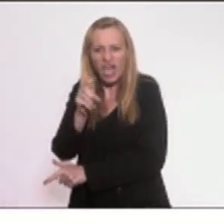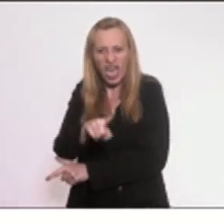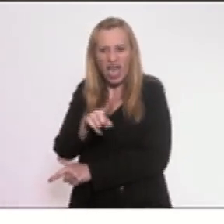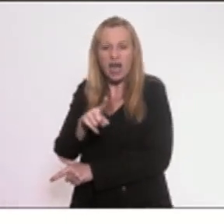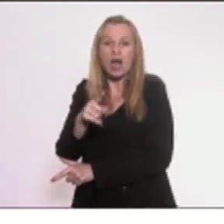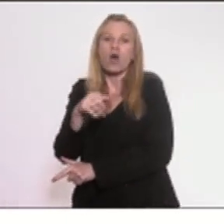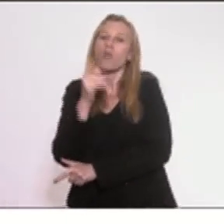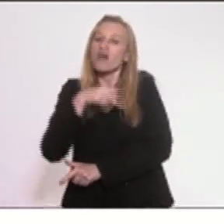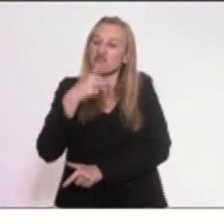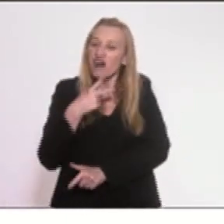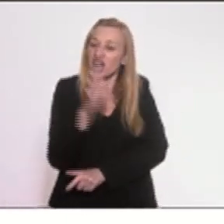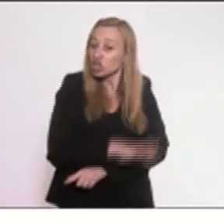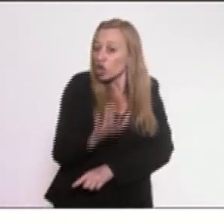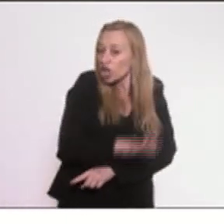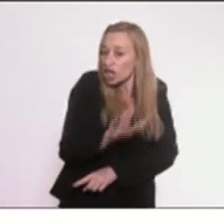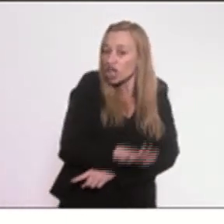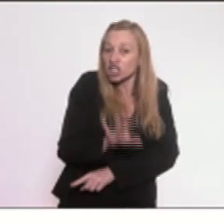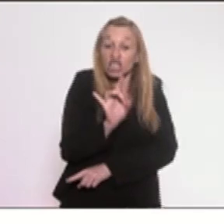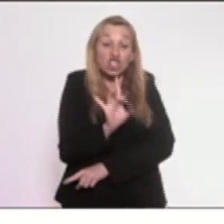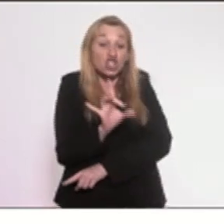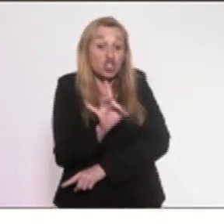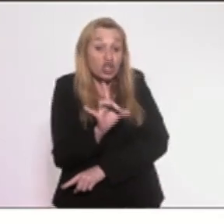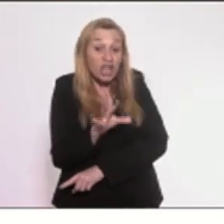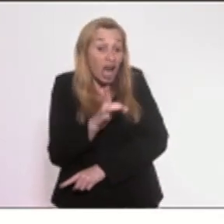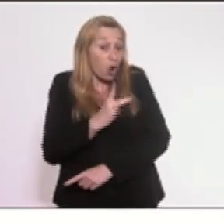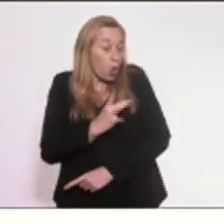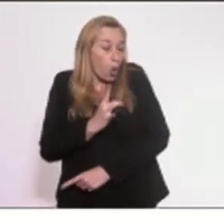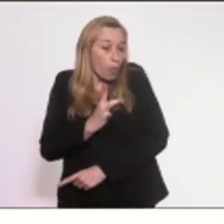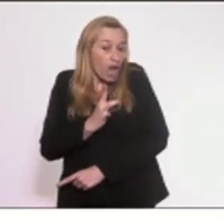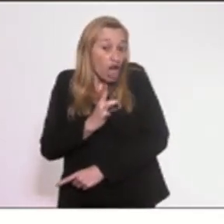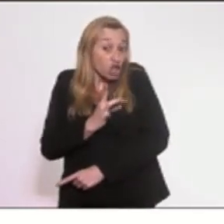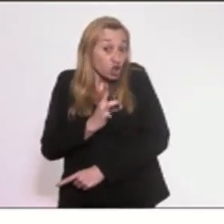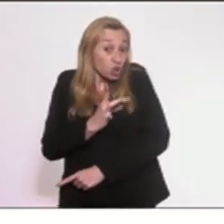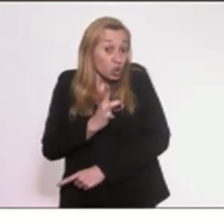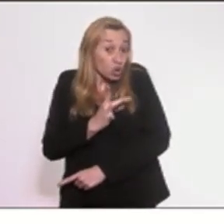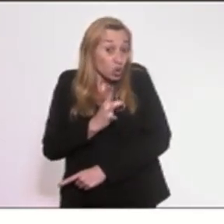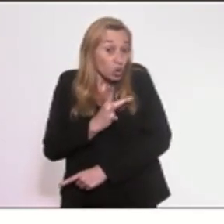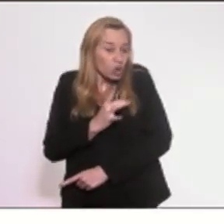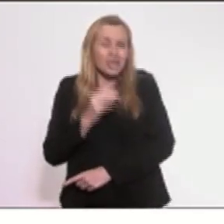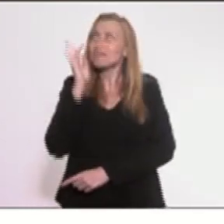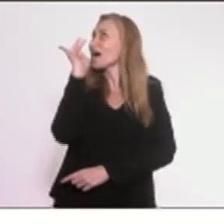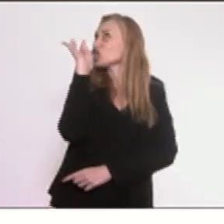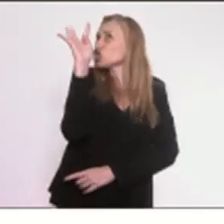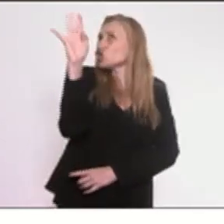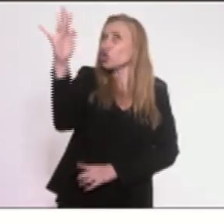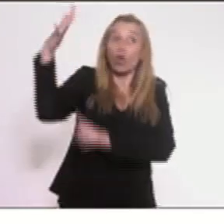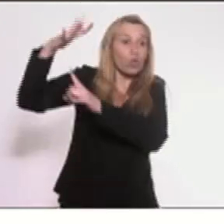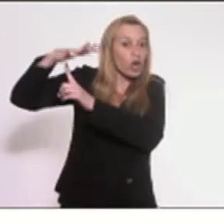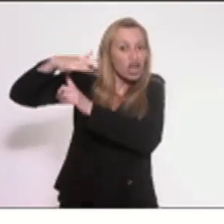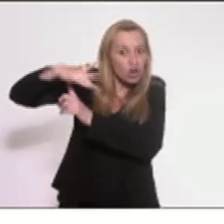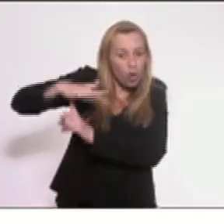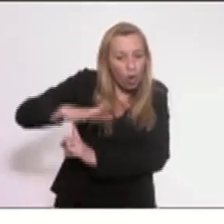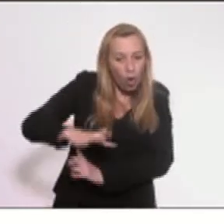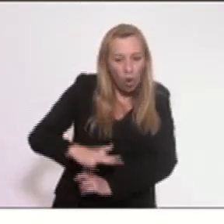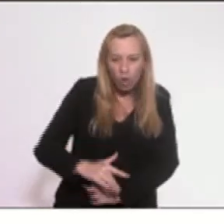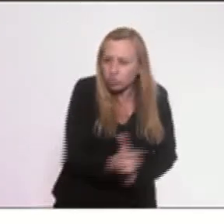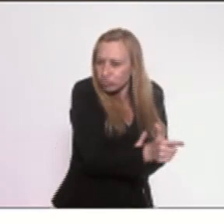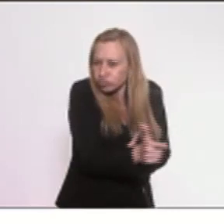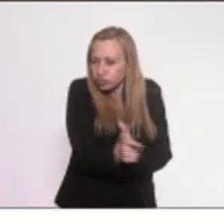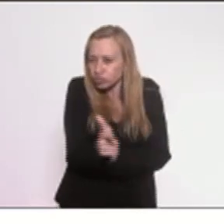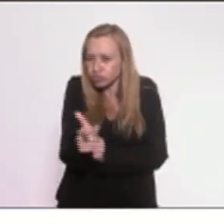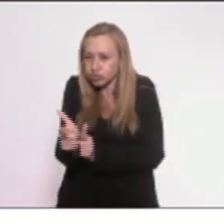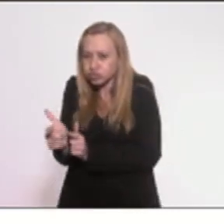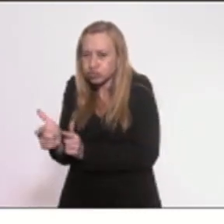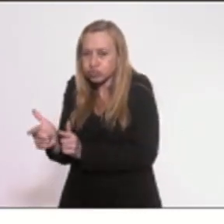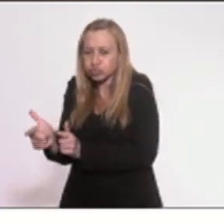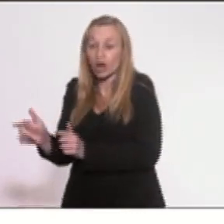relato de uma criança que só está aterrorizada e imaginou que o helicóptero estaria desferindo tiros sobre